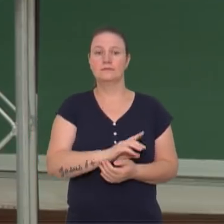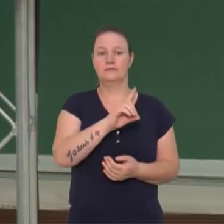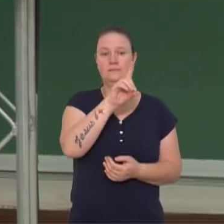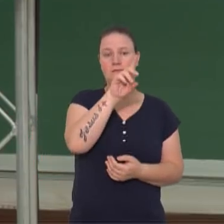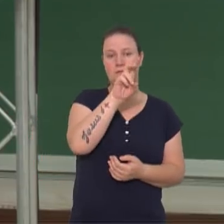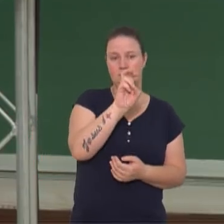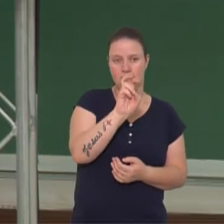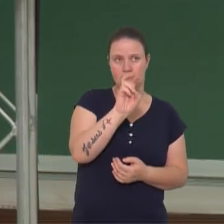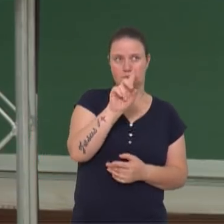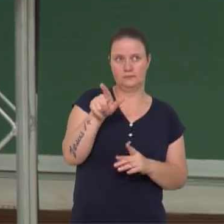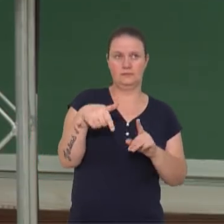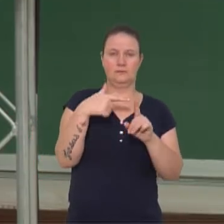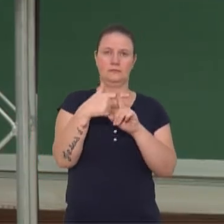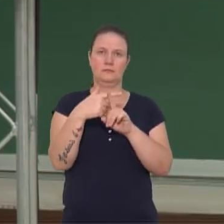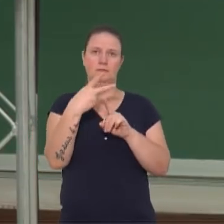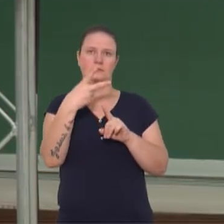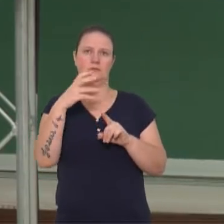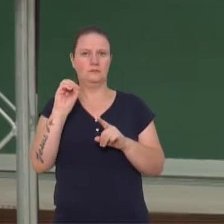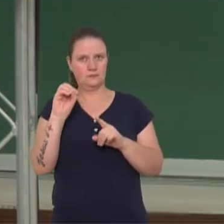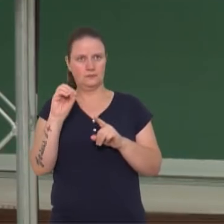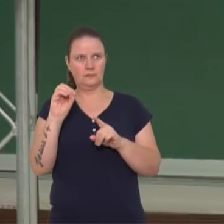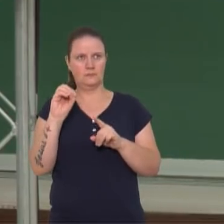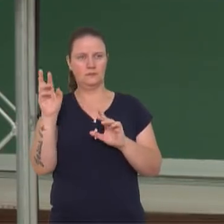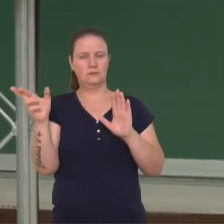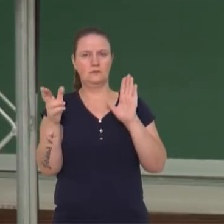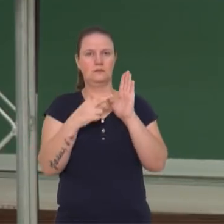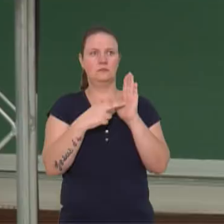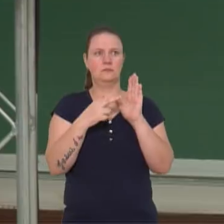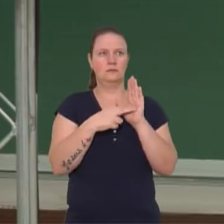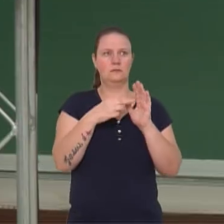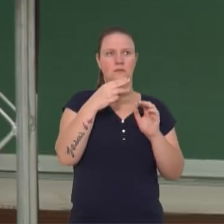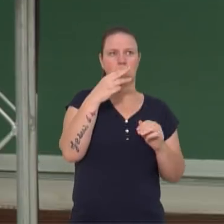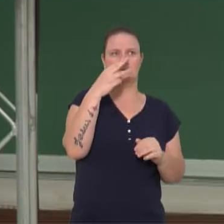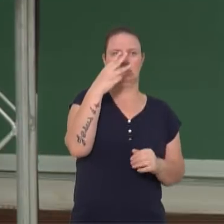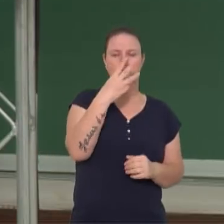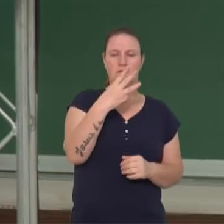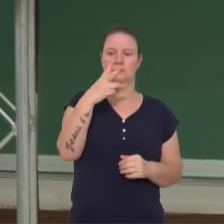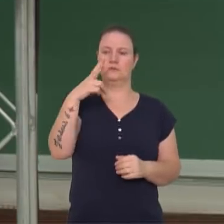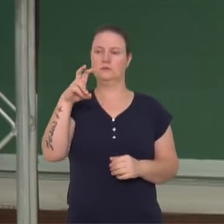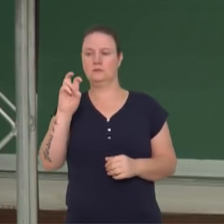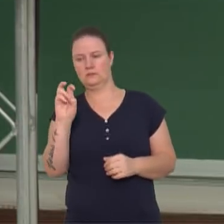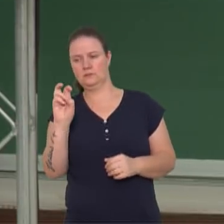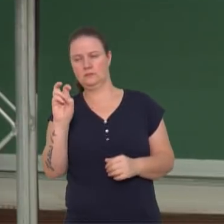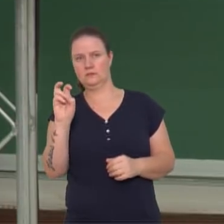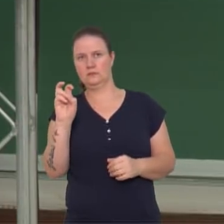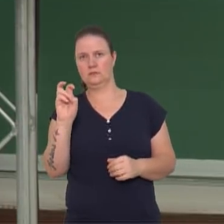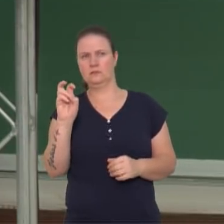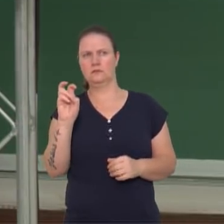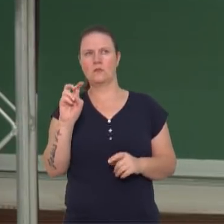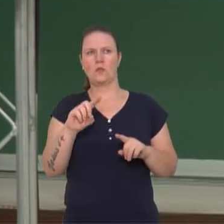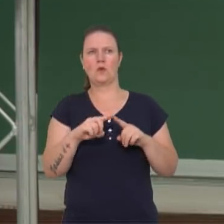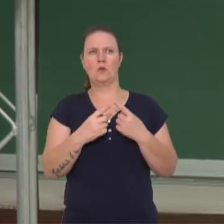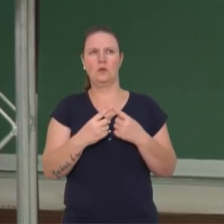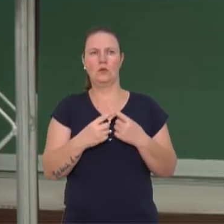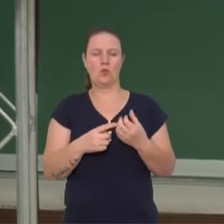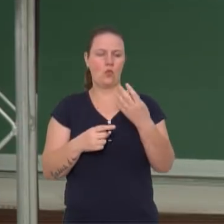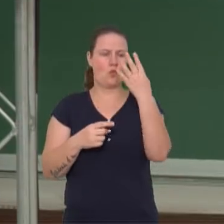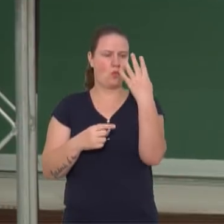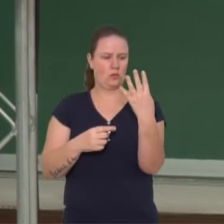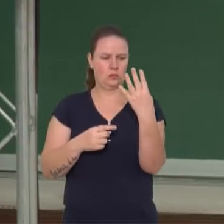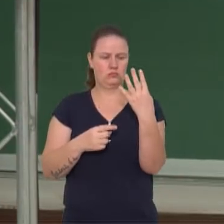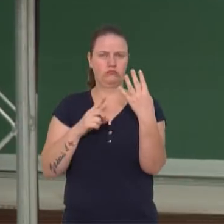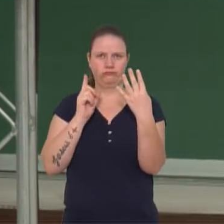15 mais 20 vai dar 35. Só que quando eu penso 4